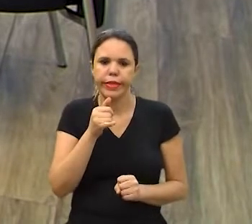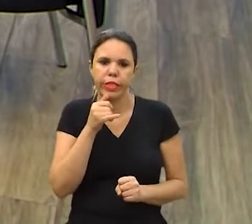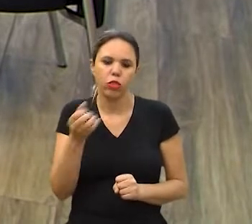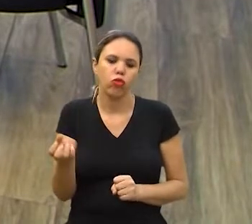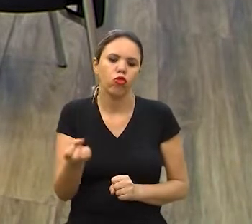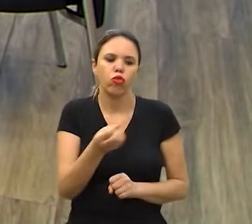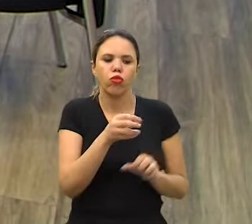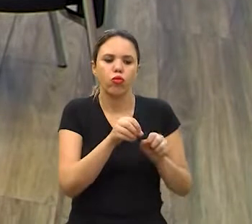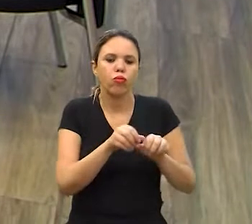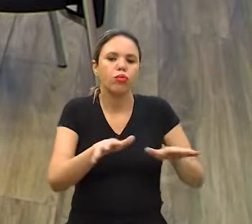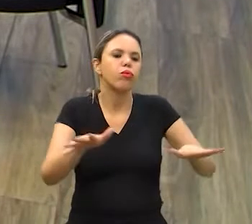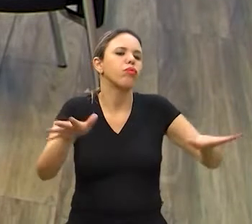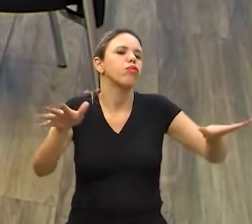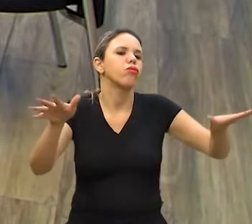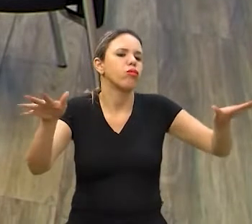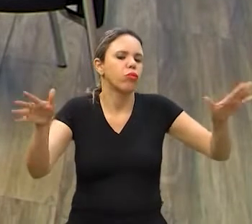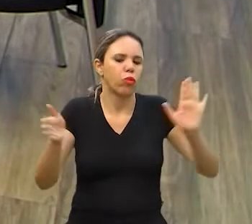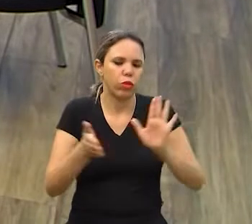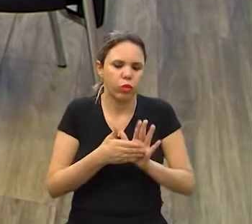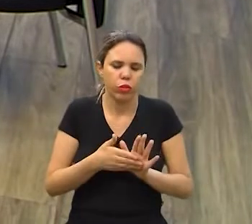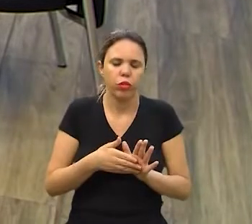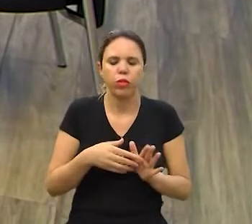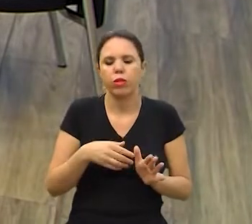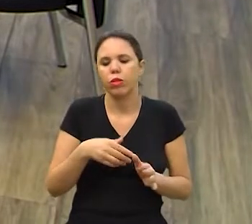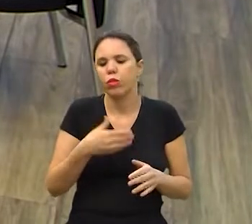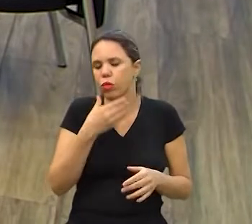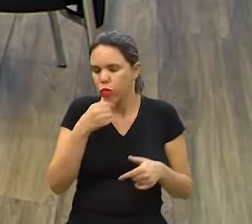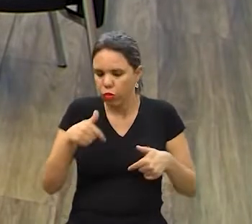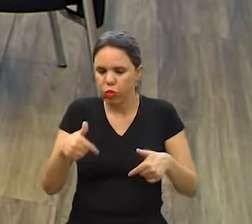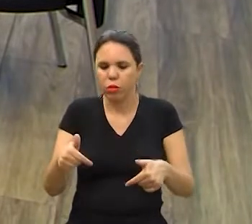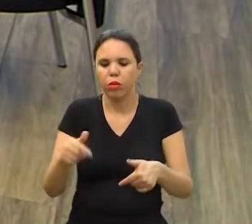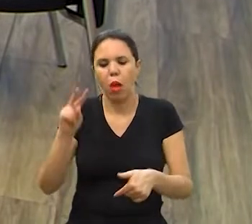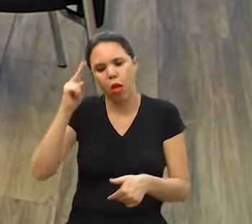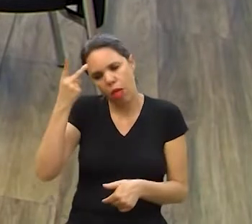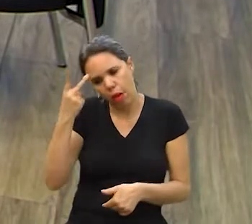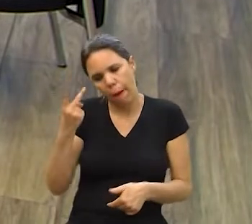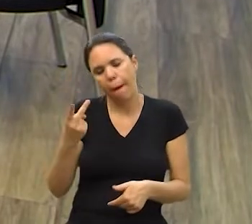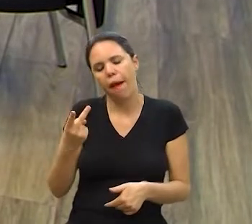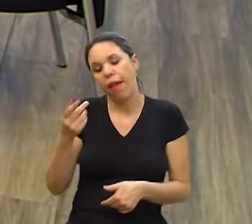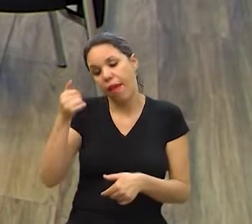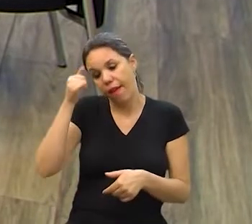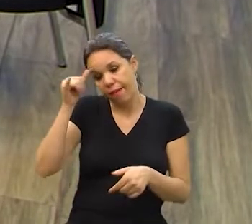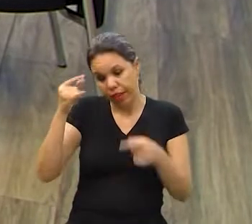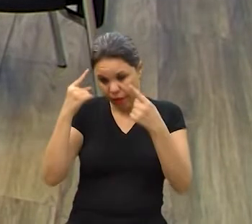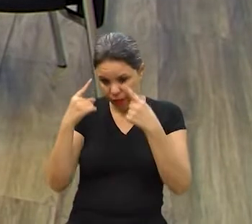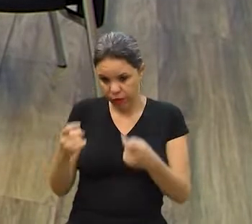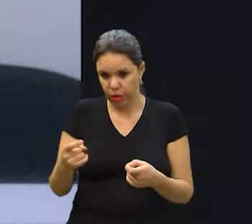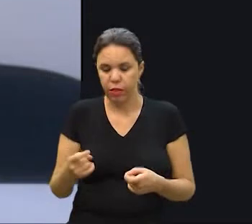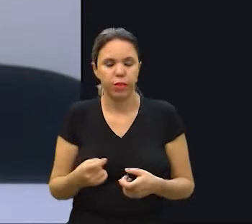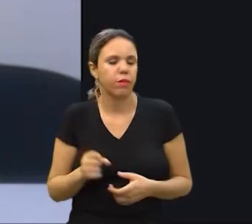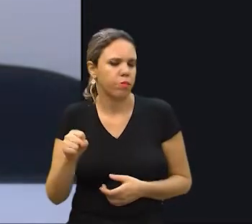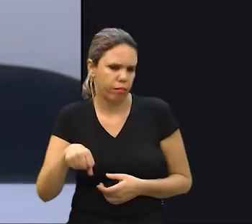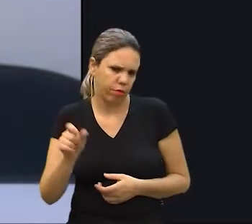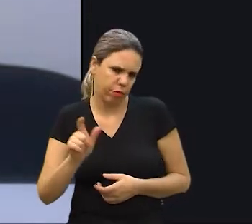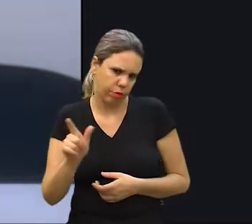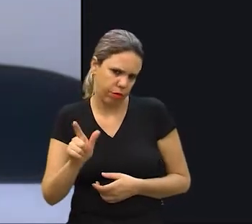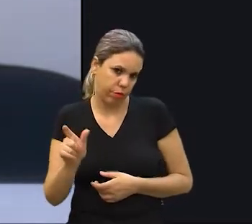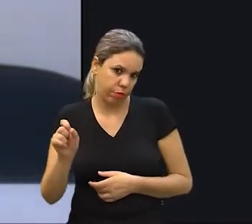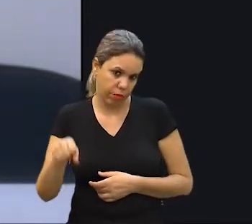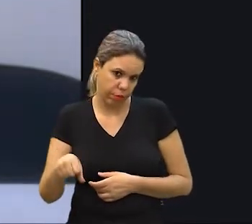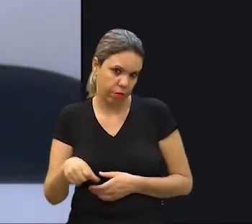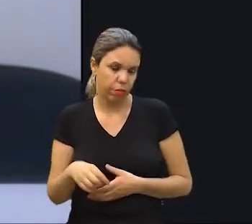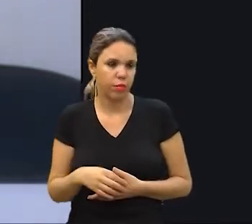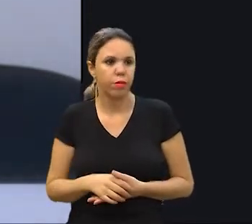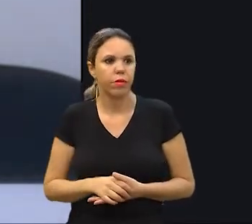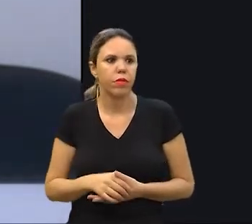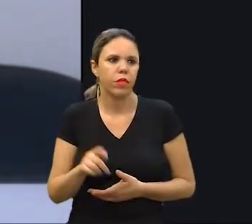disseminadores dessa nova proposta do engajamento do homem contra a violência? É claro que